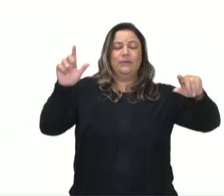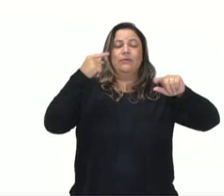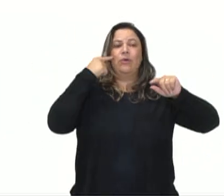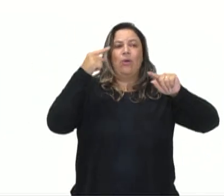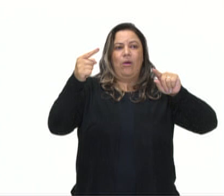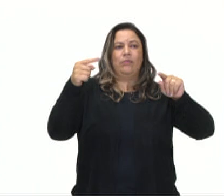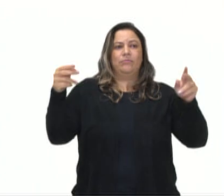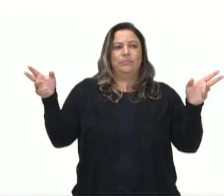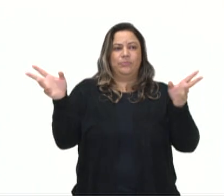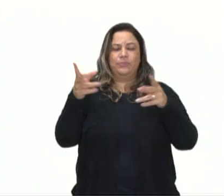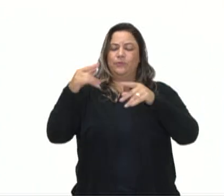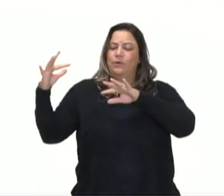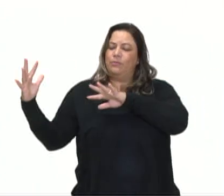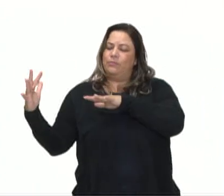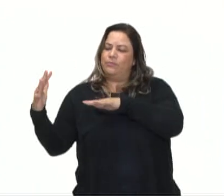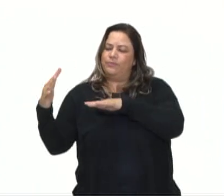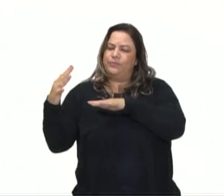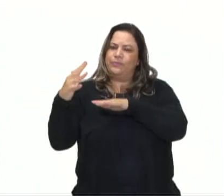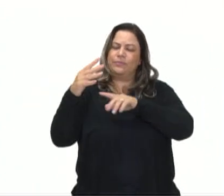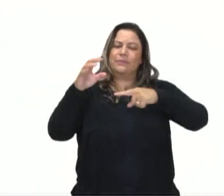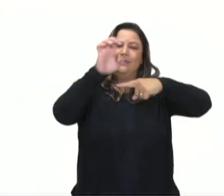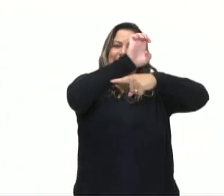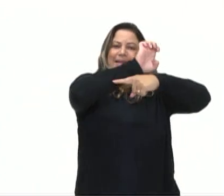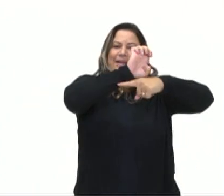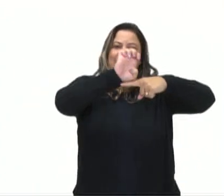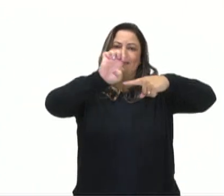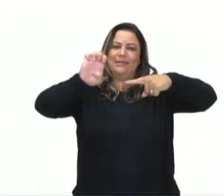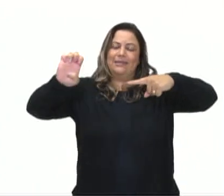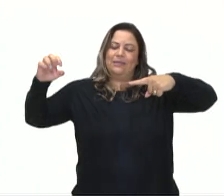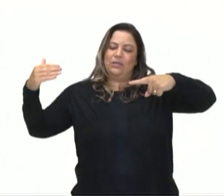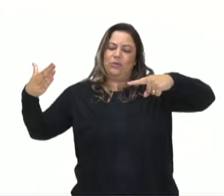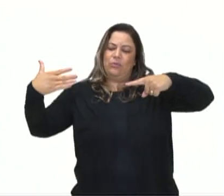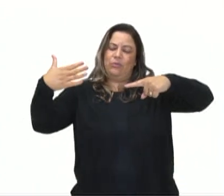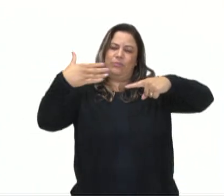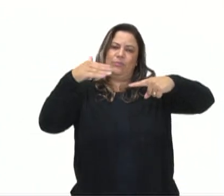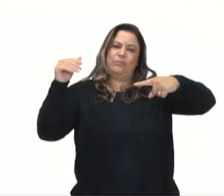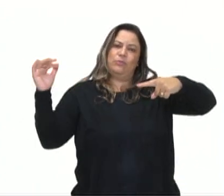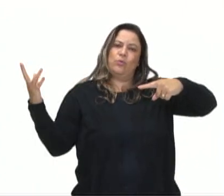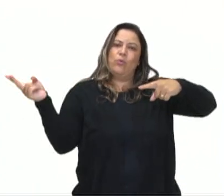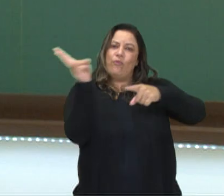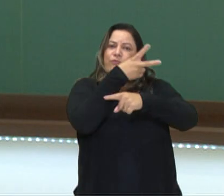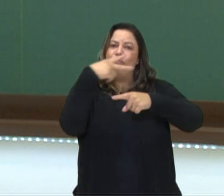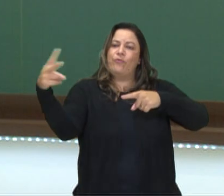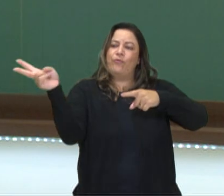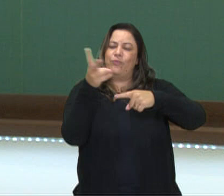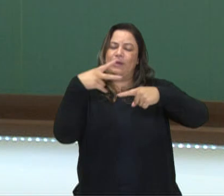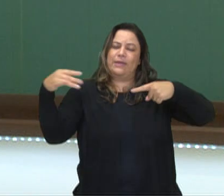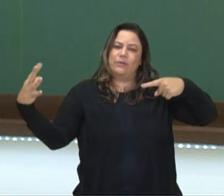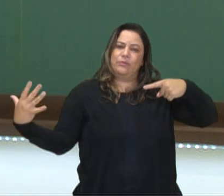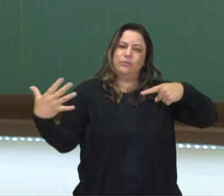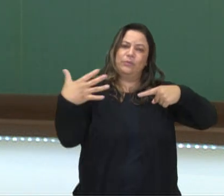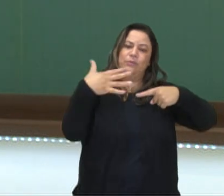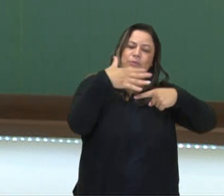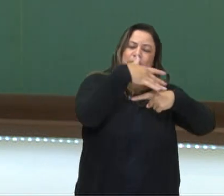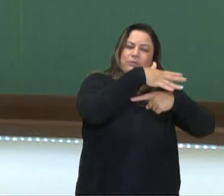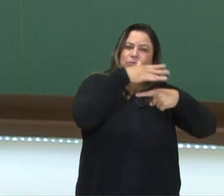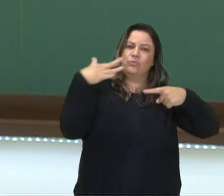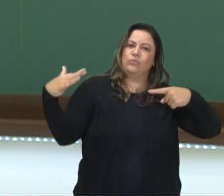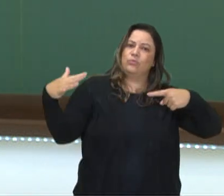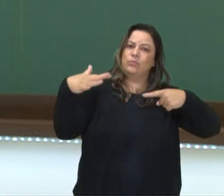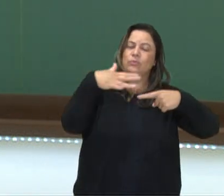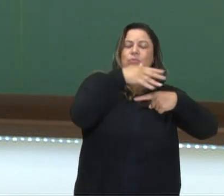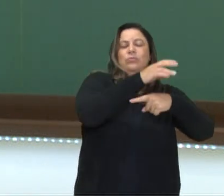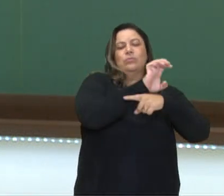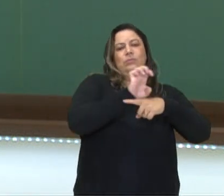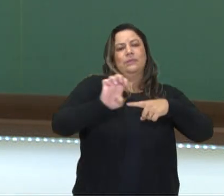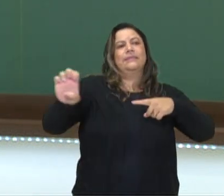empurrar a água quente para outras áreas, fazendo com que as áreas aqui do Peru e todo o Oceano Pacífico tenham